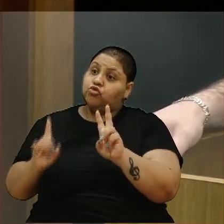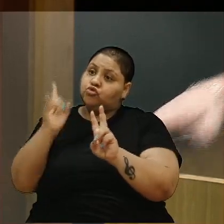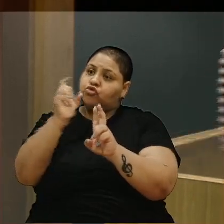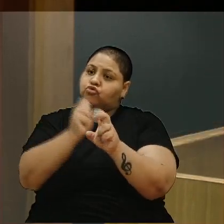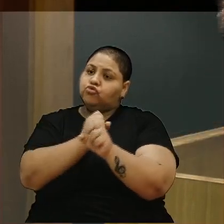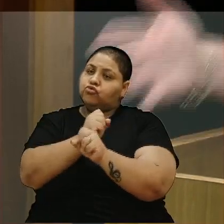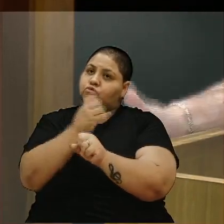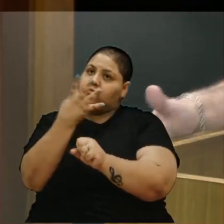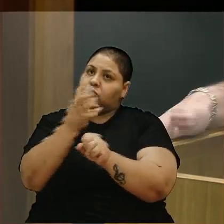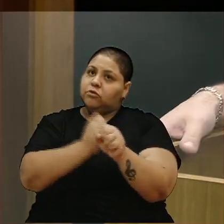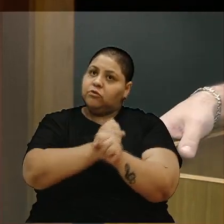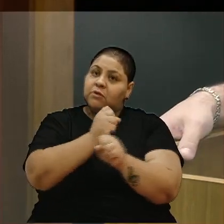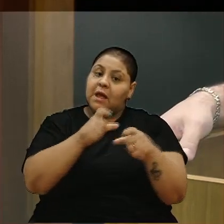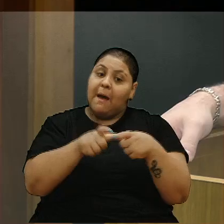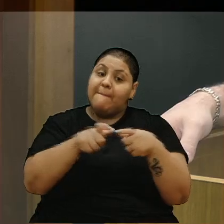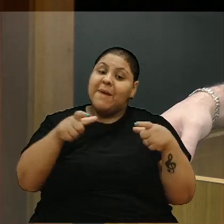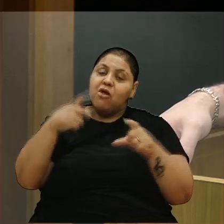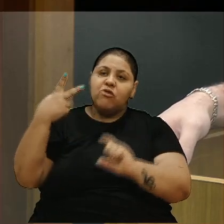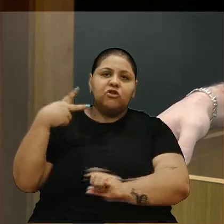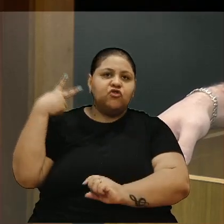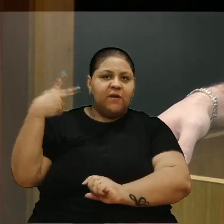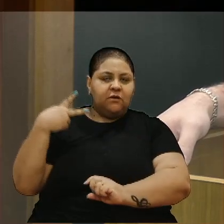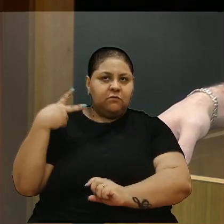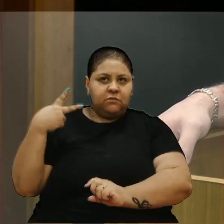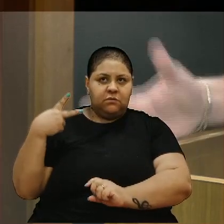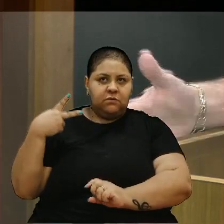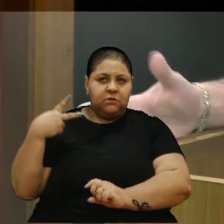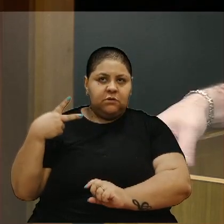a maioria dos vereadores